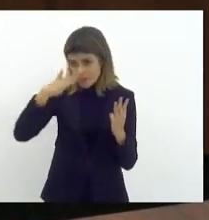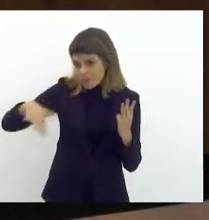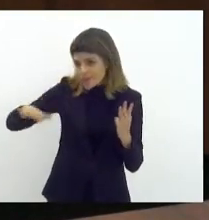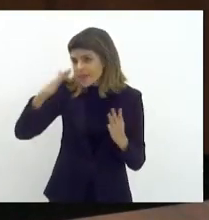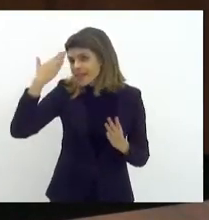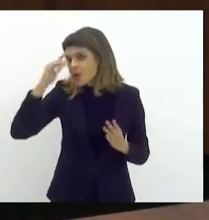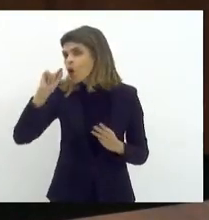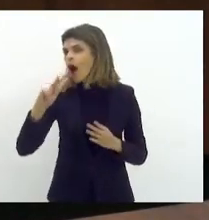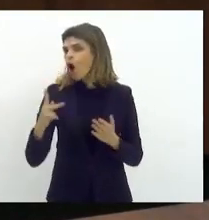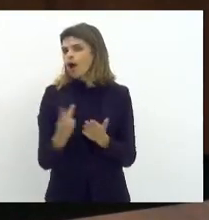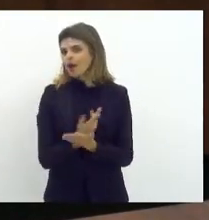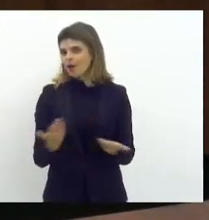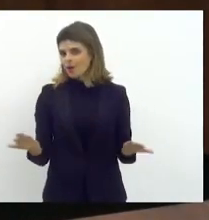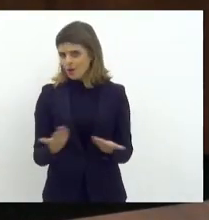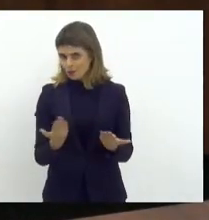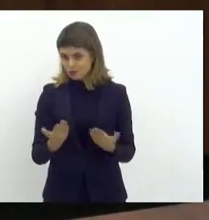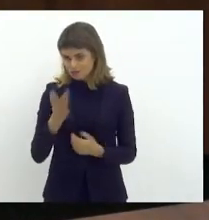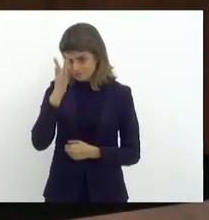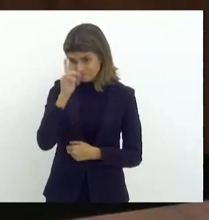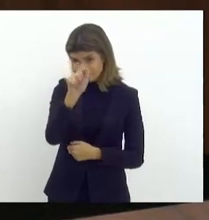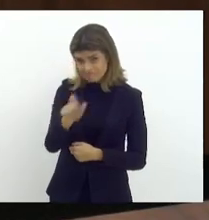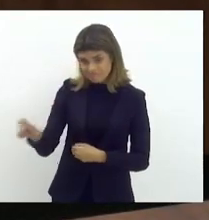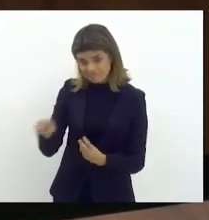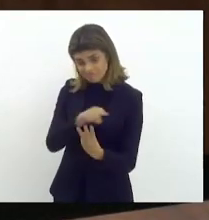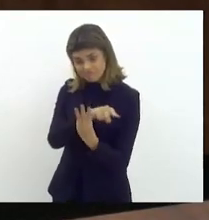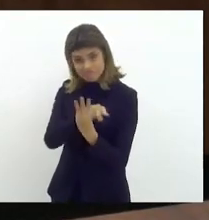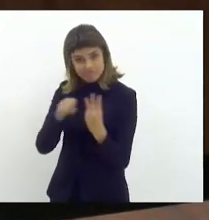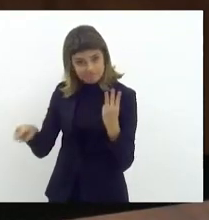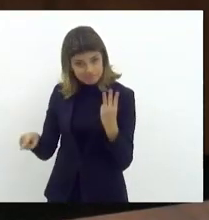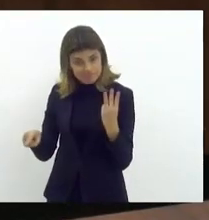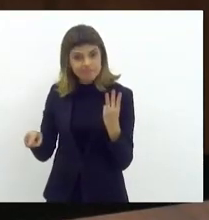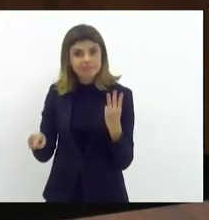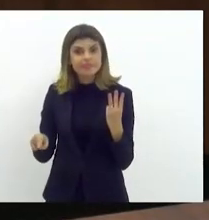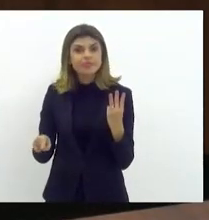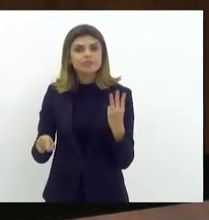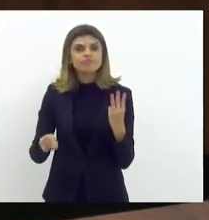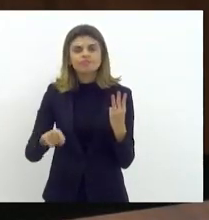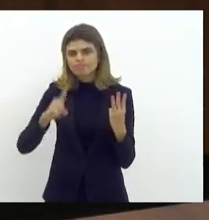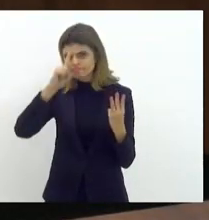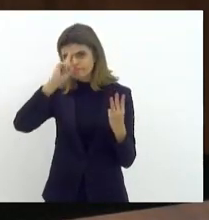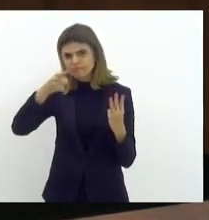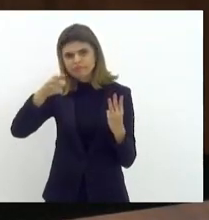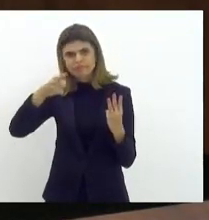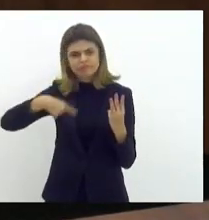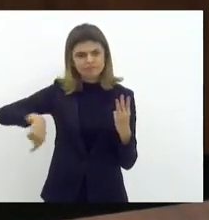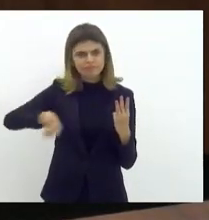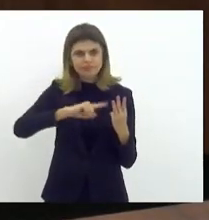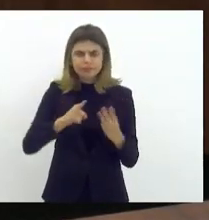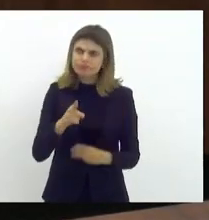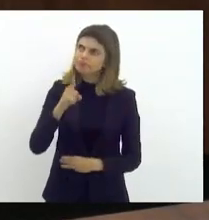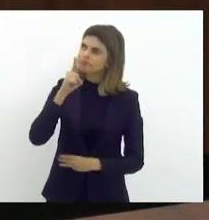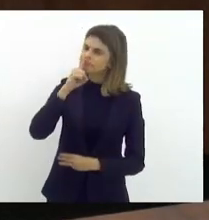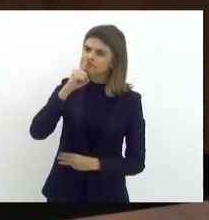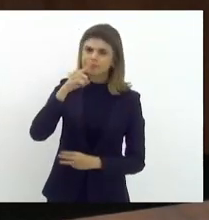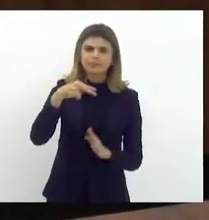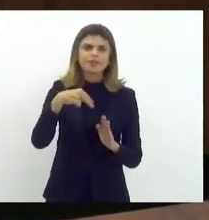entenda o que que aconteceu hoje eles então baixam uma normativa que Com base no